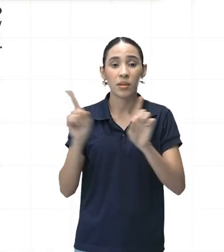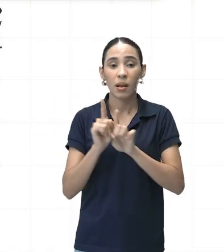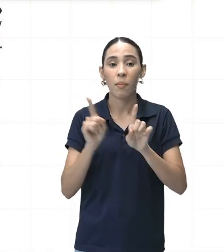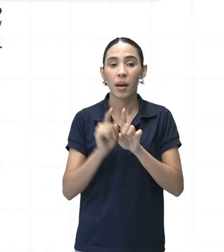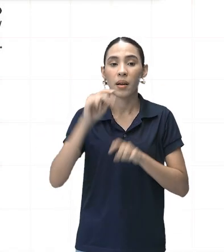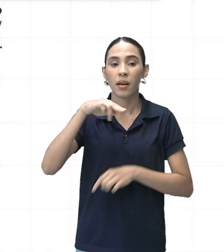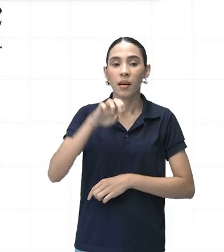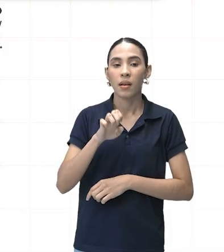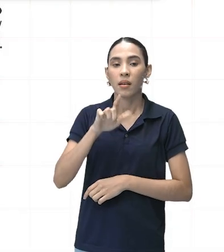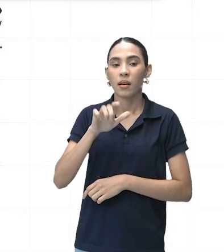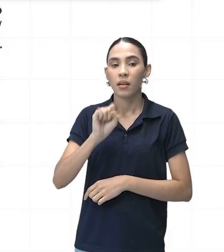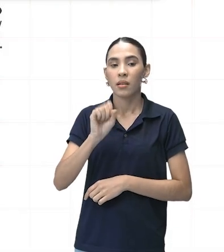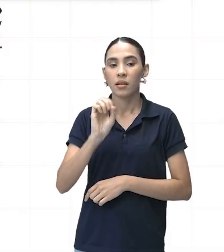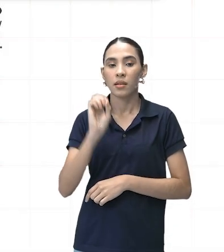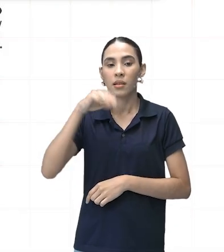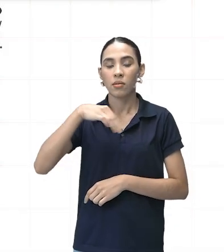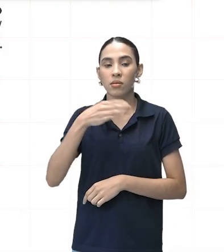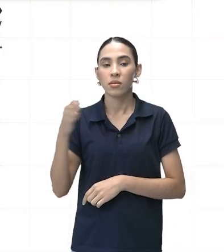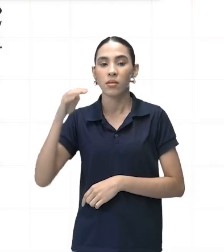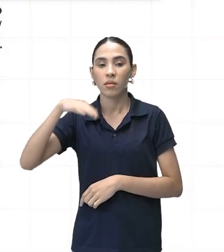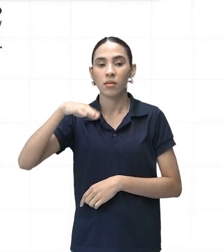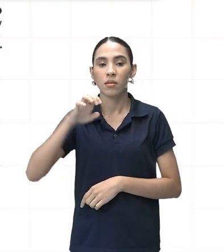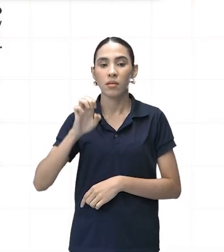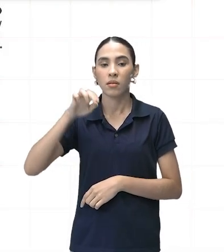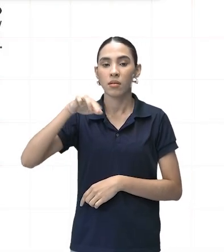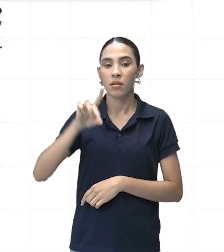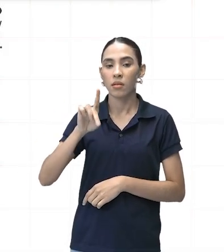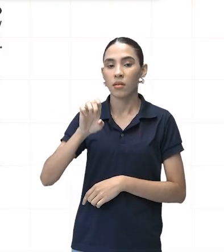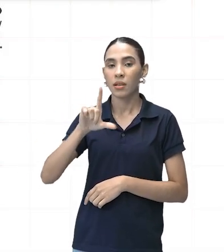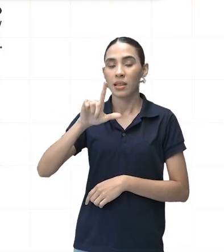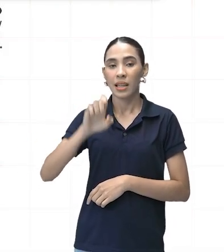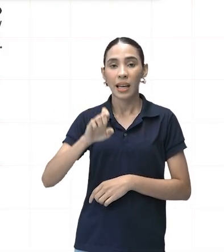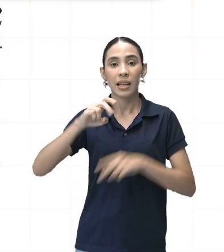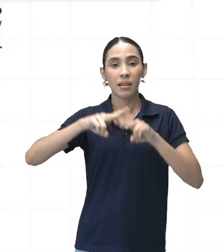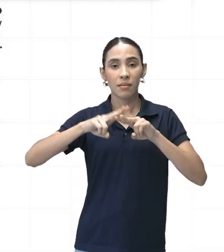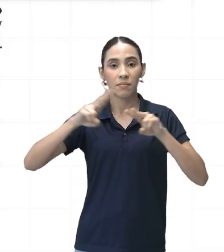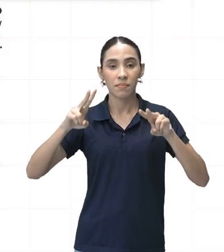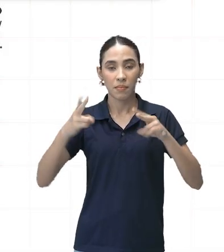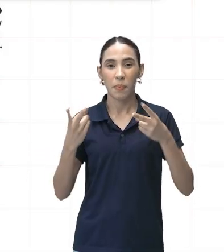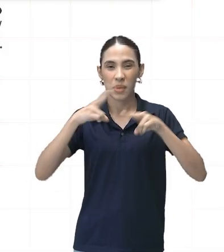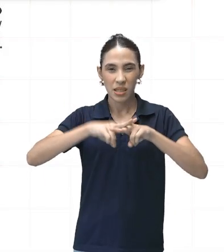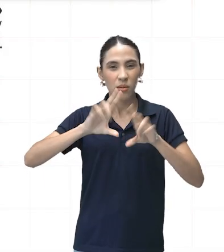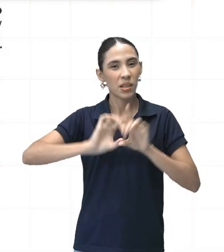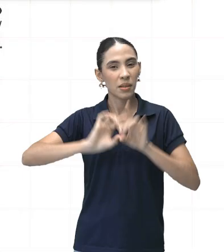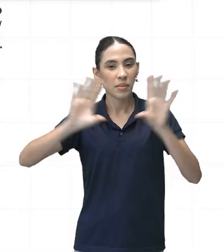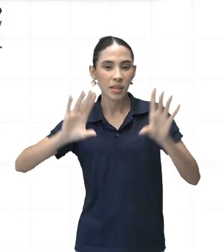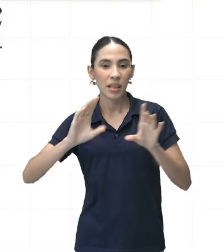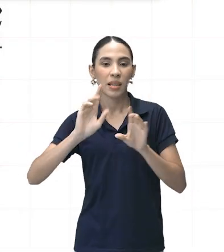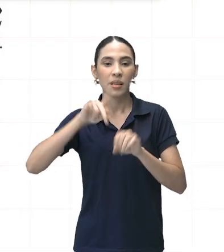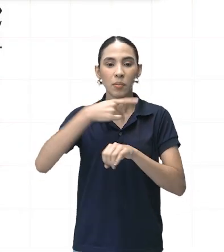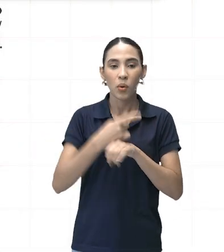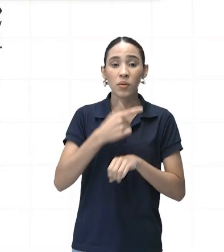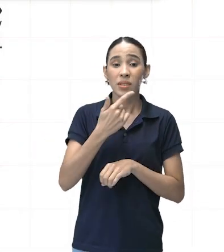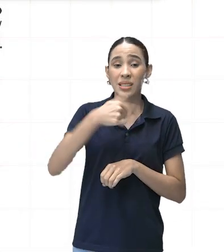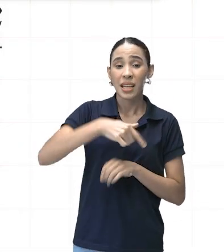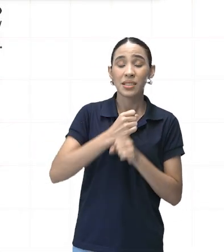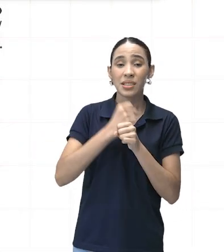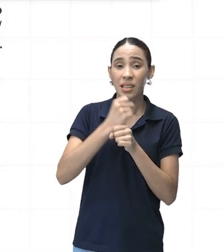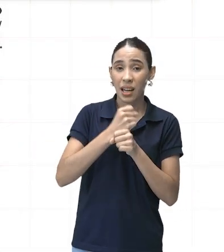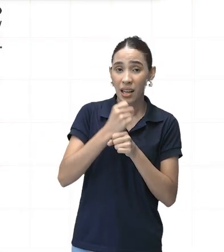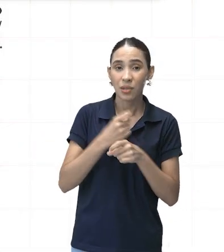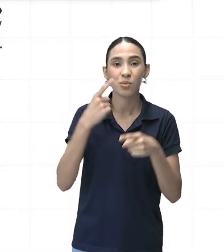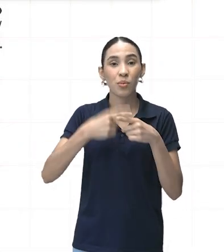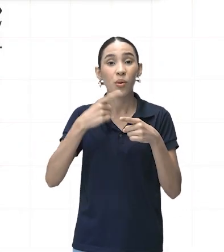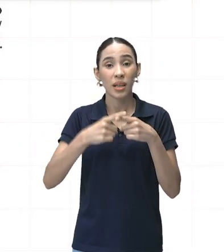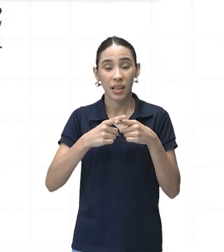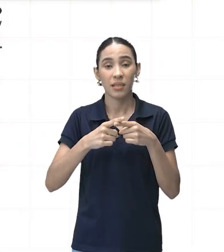Mandela, gente, ele foi libertado aí da prisão em 1990, após aí 27 anos de detenção, porque realmente